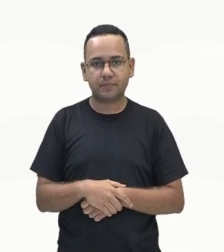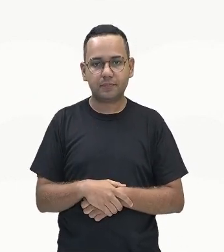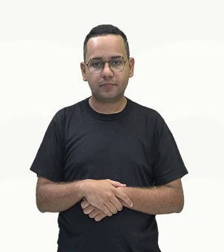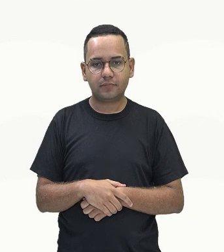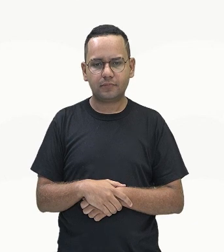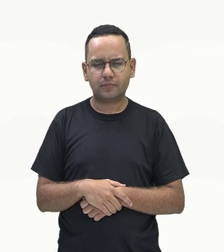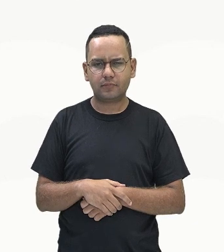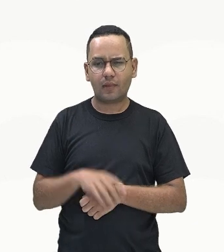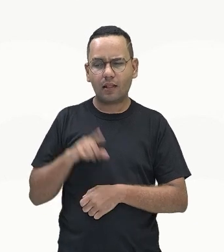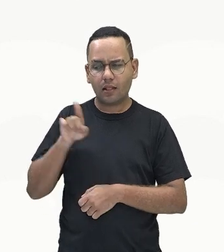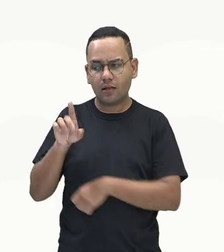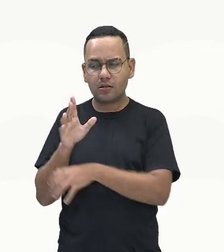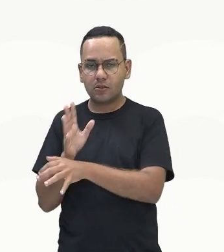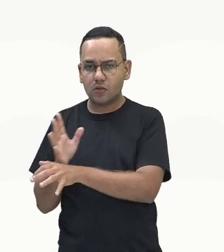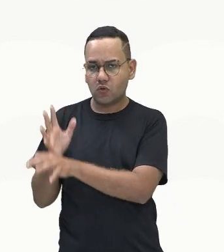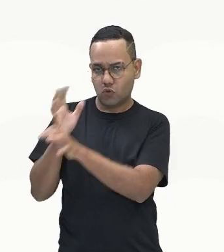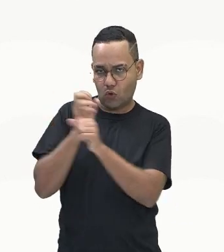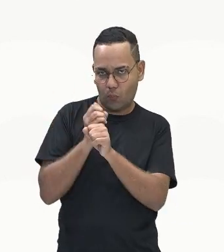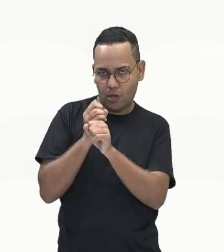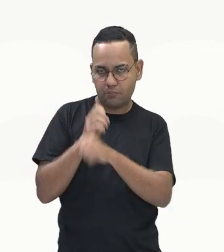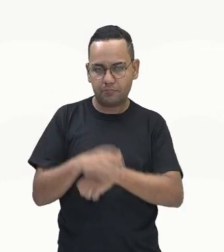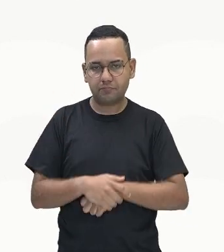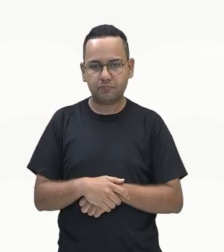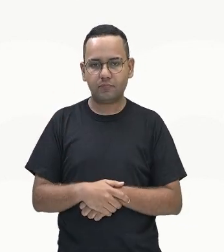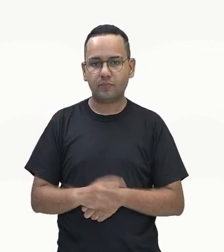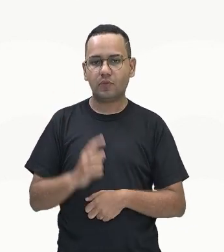tá? Esse resultado vai ser